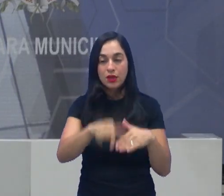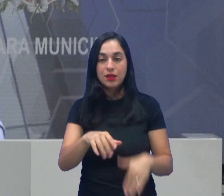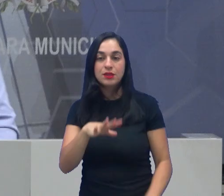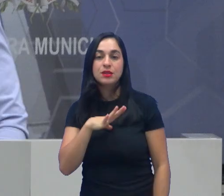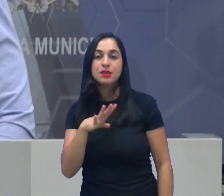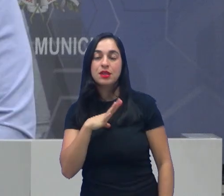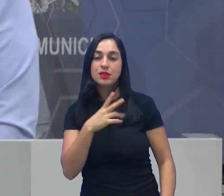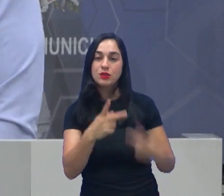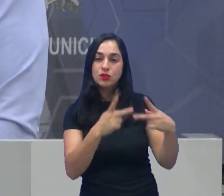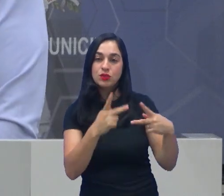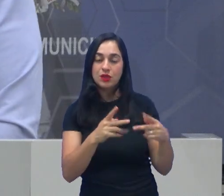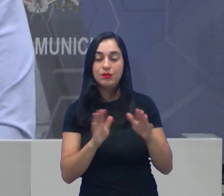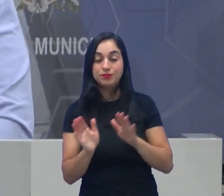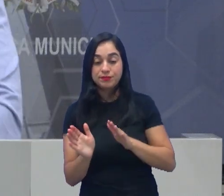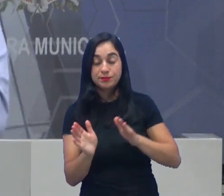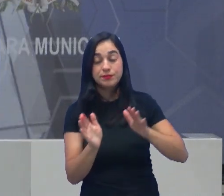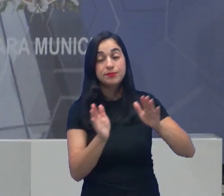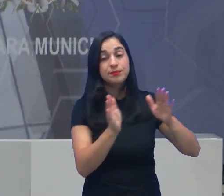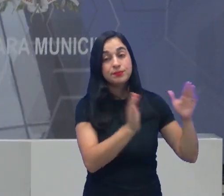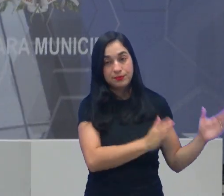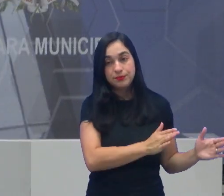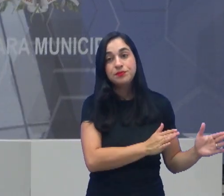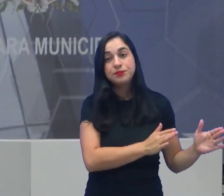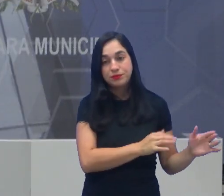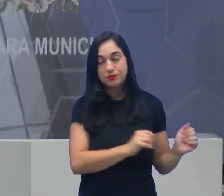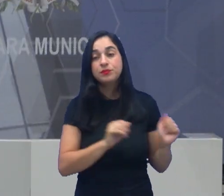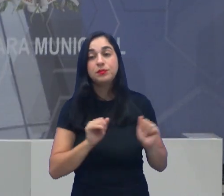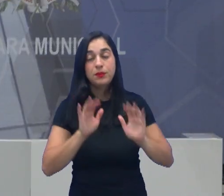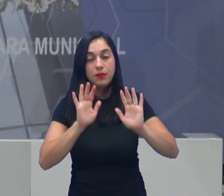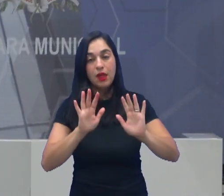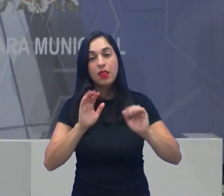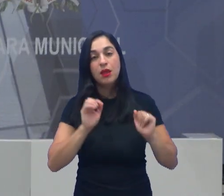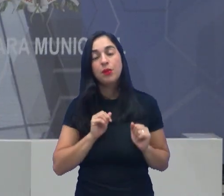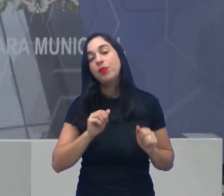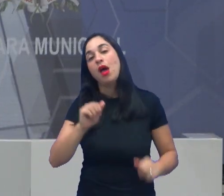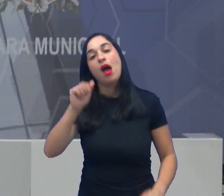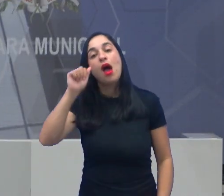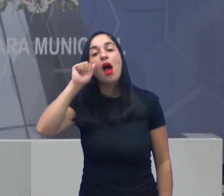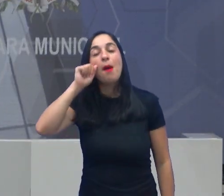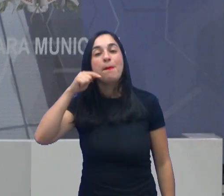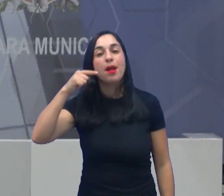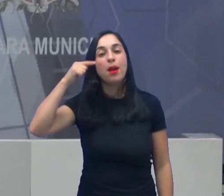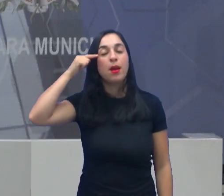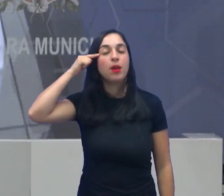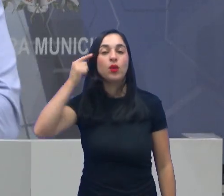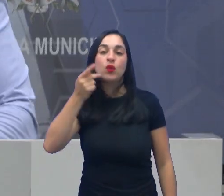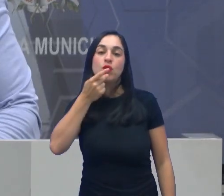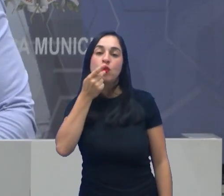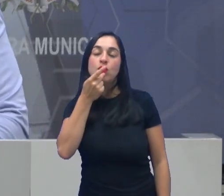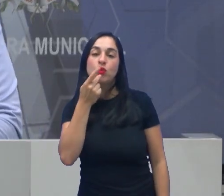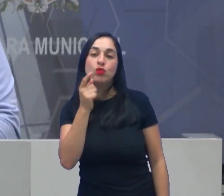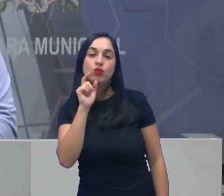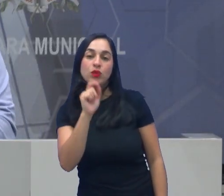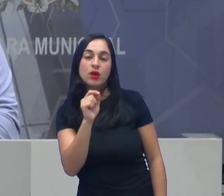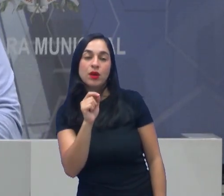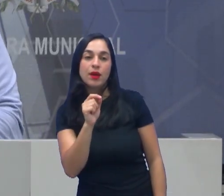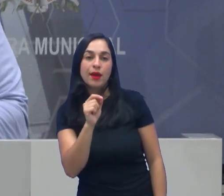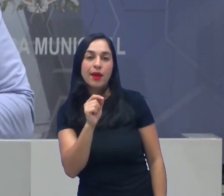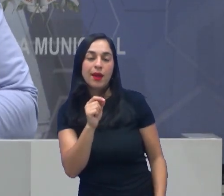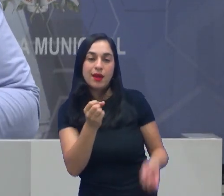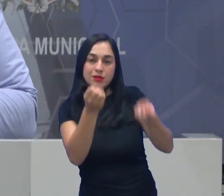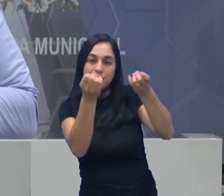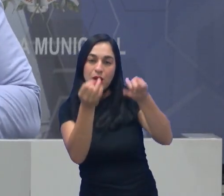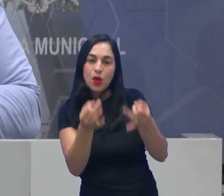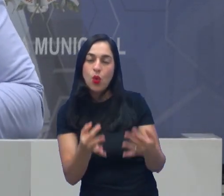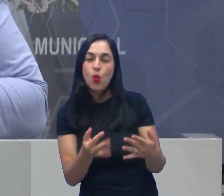vereadora Amélia acabou de fazer um comentário aqui falando dos ônibus, e eu me recordei aqui de uma matéria